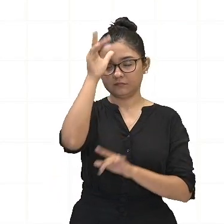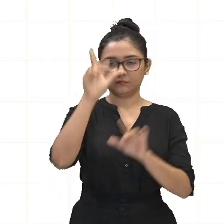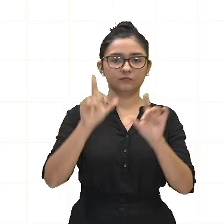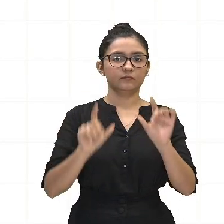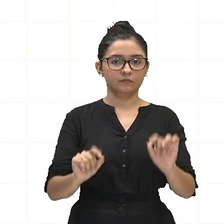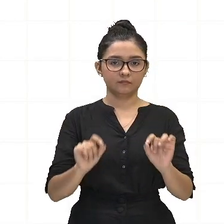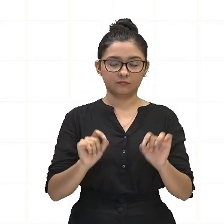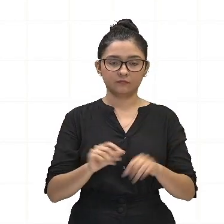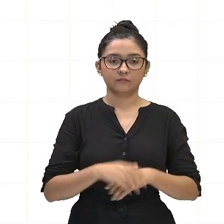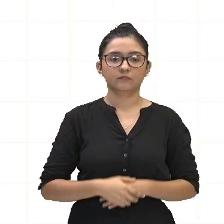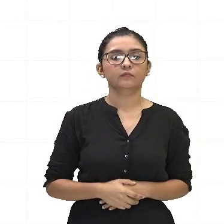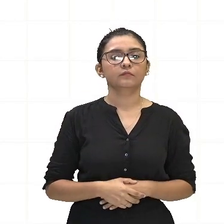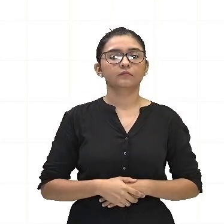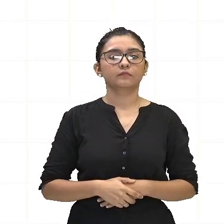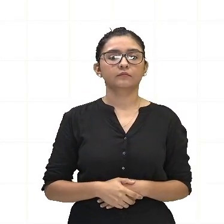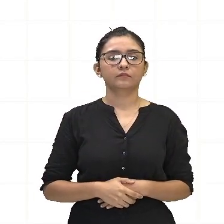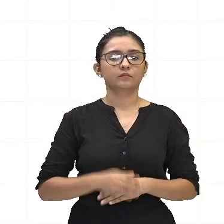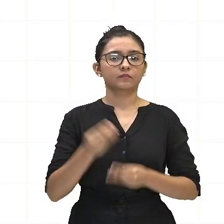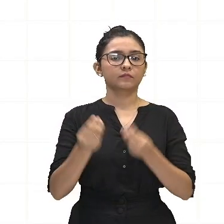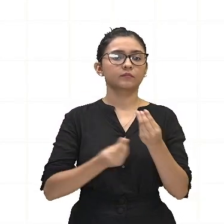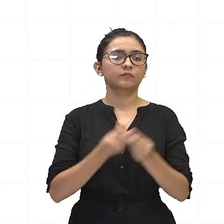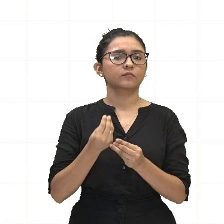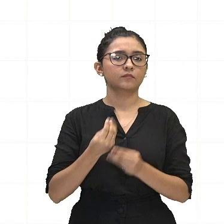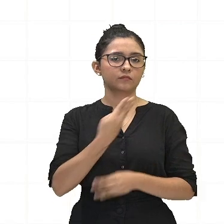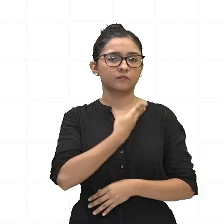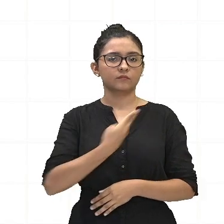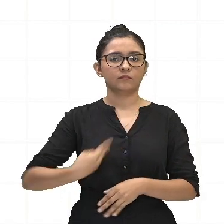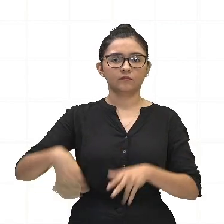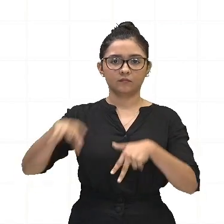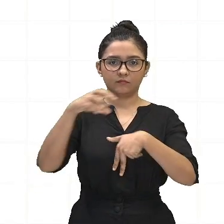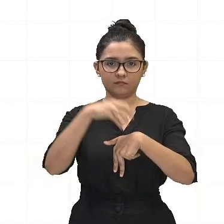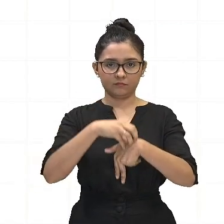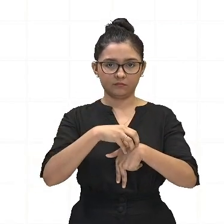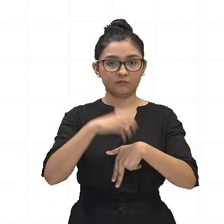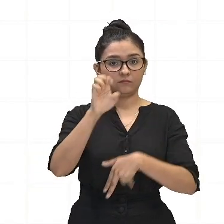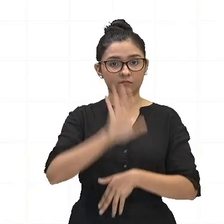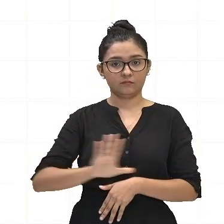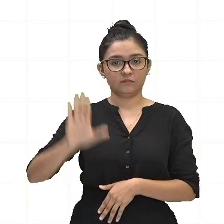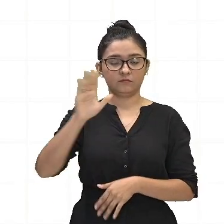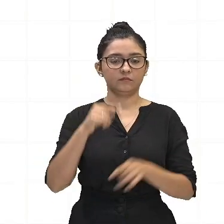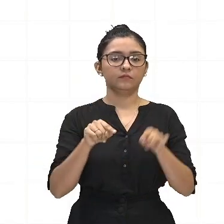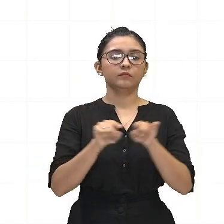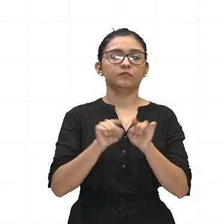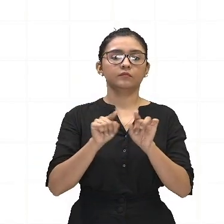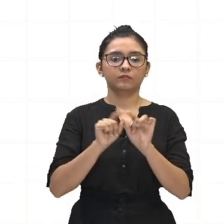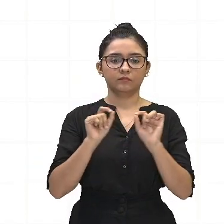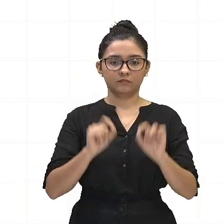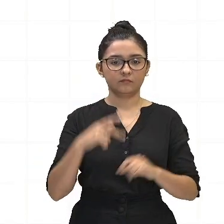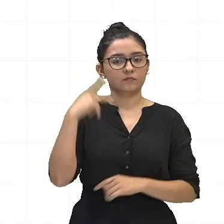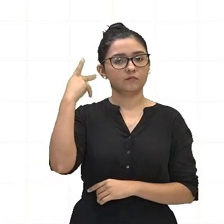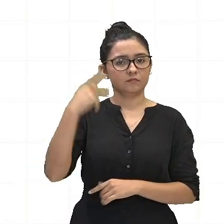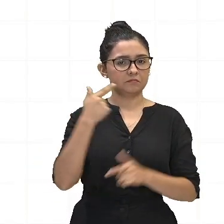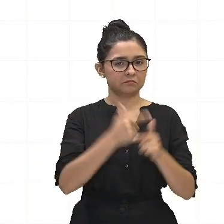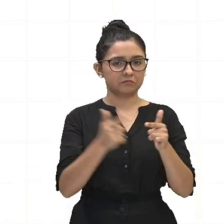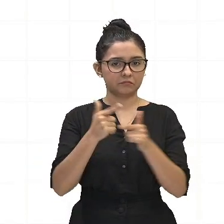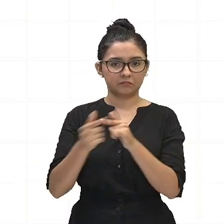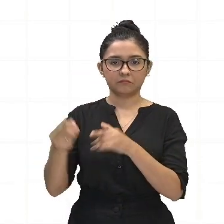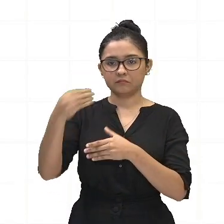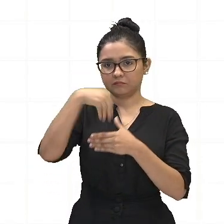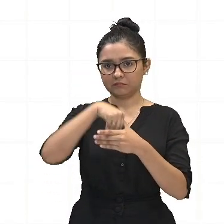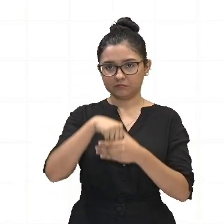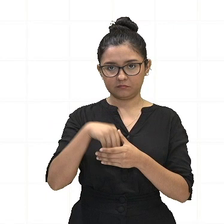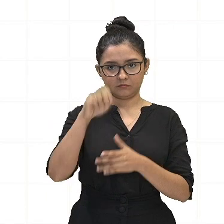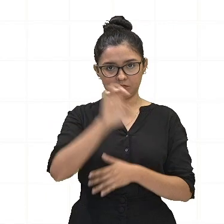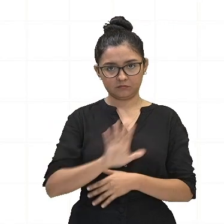a formação e o funcionamento das monarquias europeias, a lógica da centralização política e os conflitos